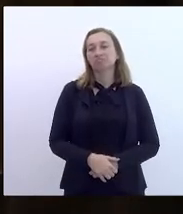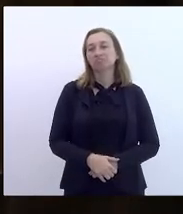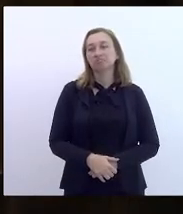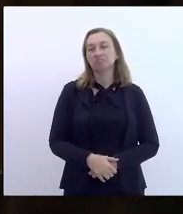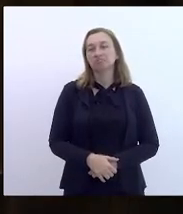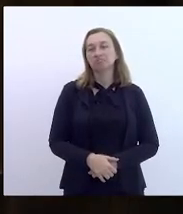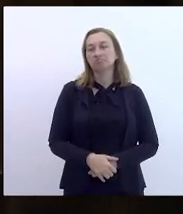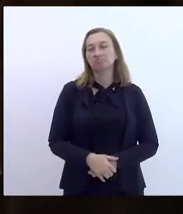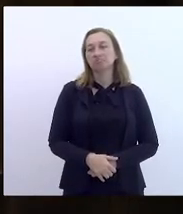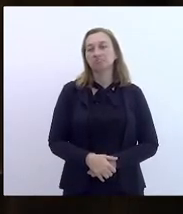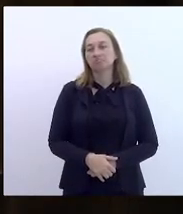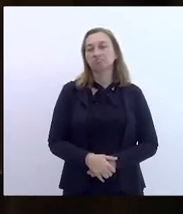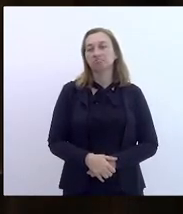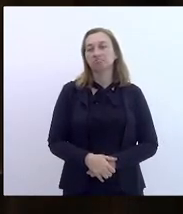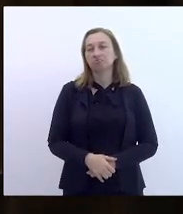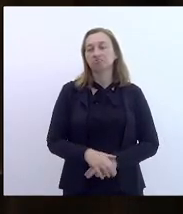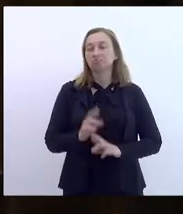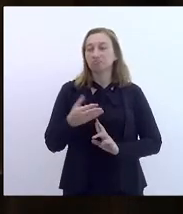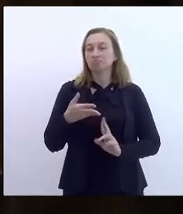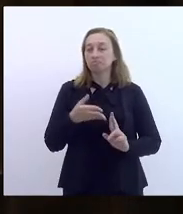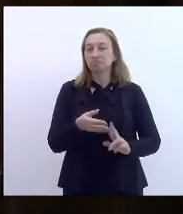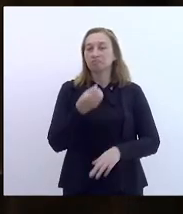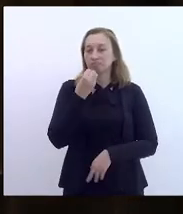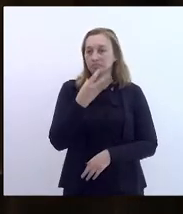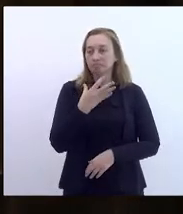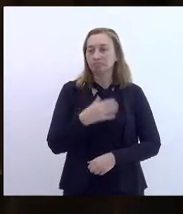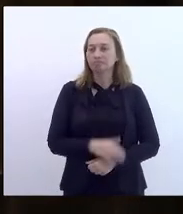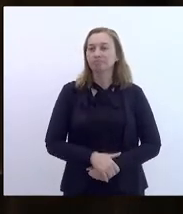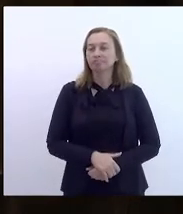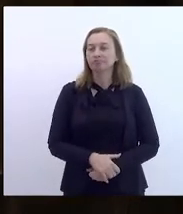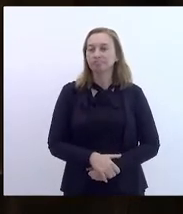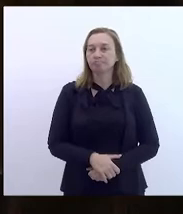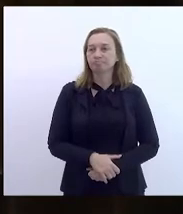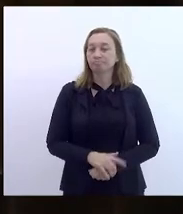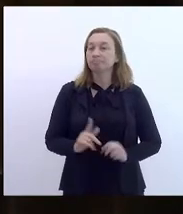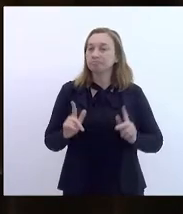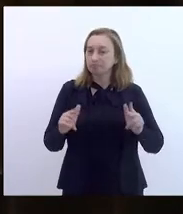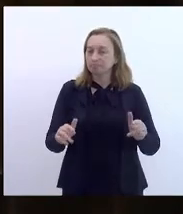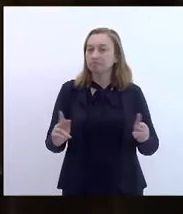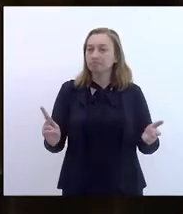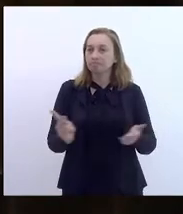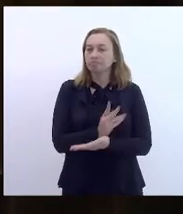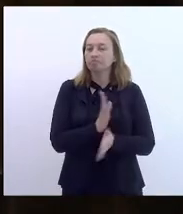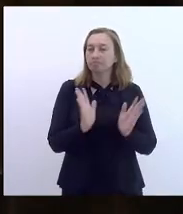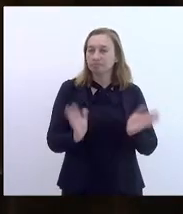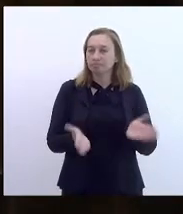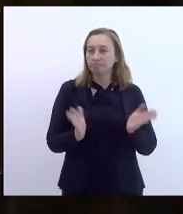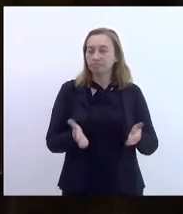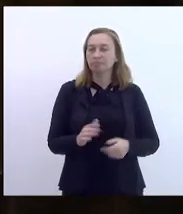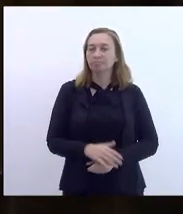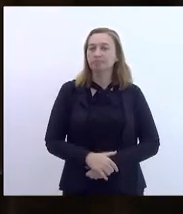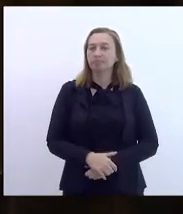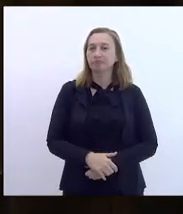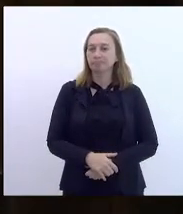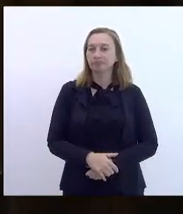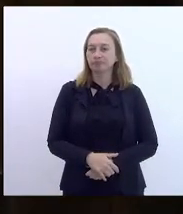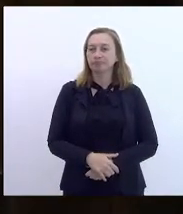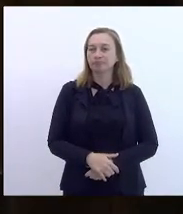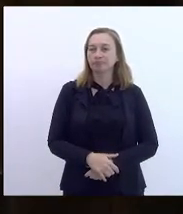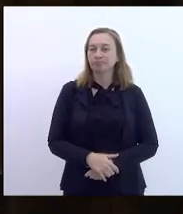é muito representativa tão qual Esta que está acontecendo nesse exato momento